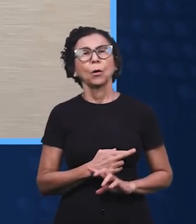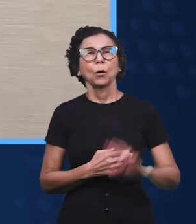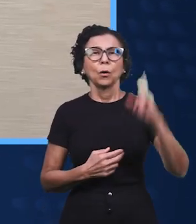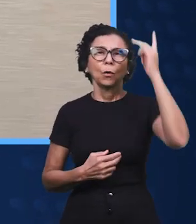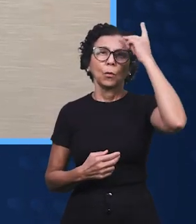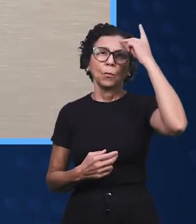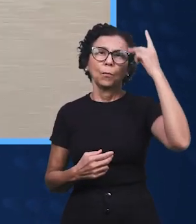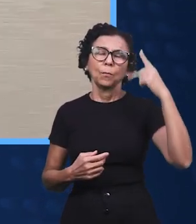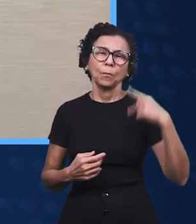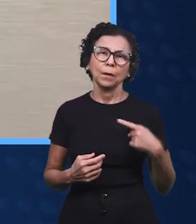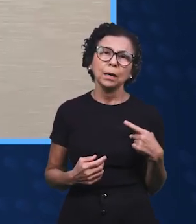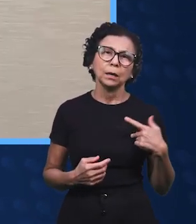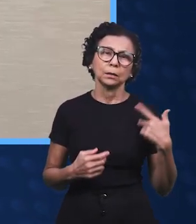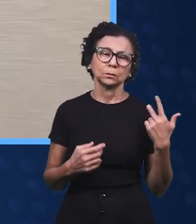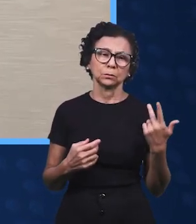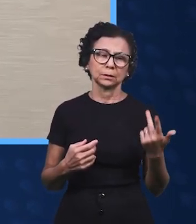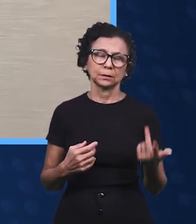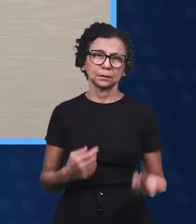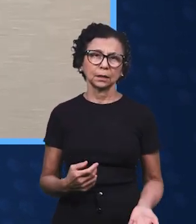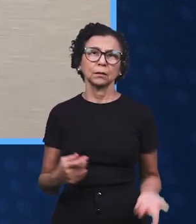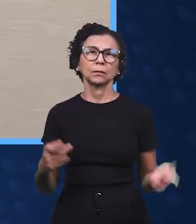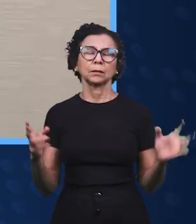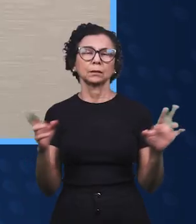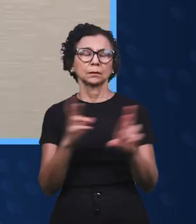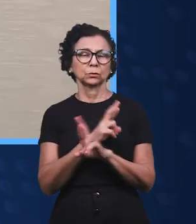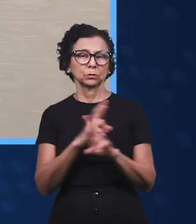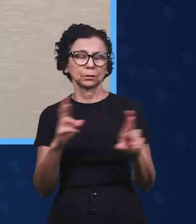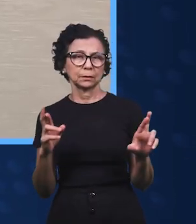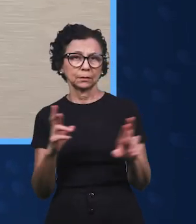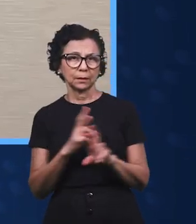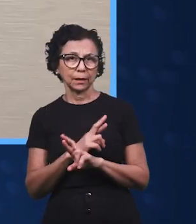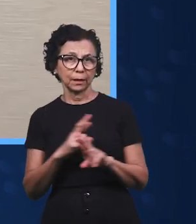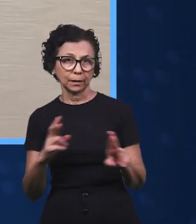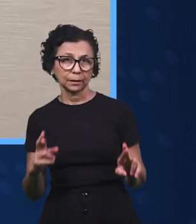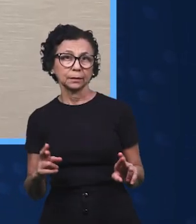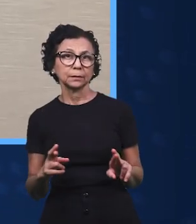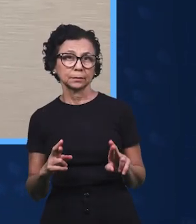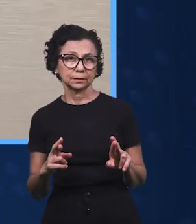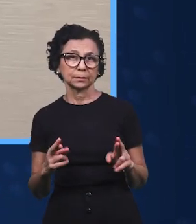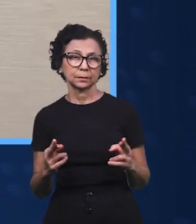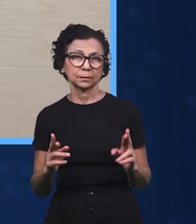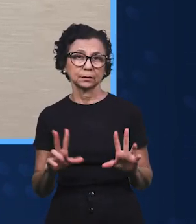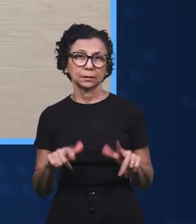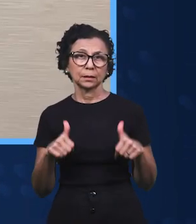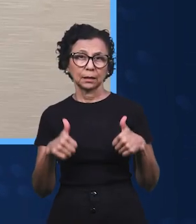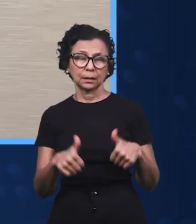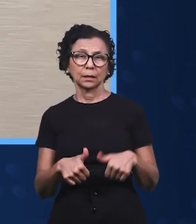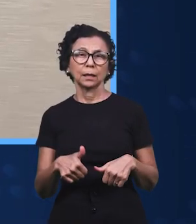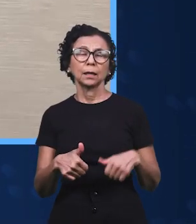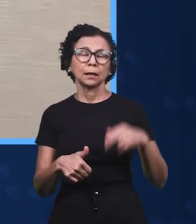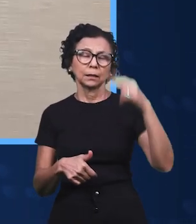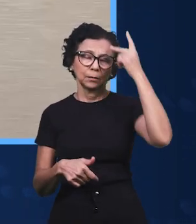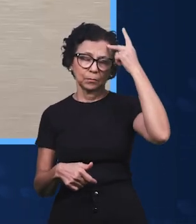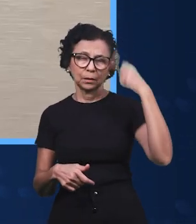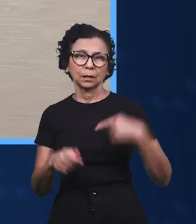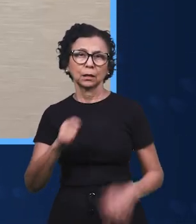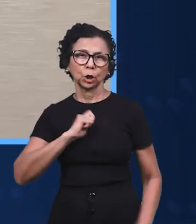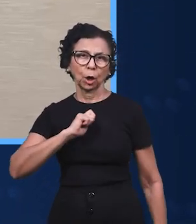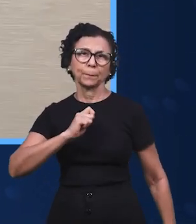as causas antrópicas, elas estão muito relacionadas, ou seja, aquelas que são relação do homem,